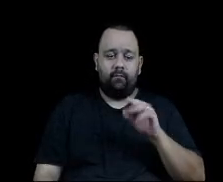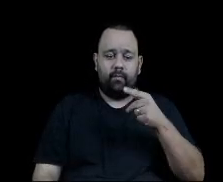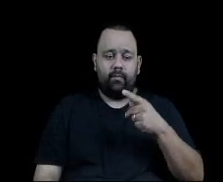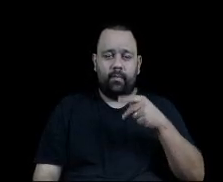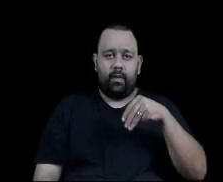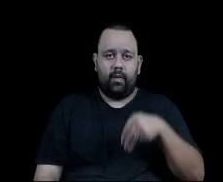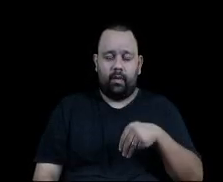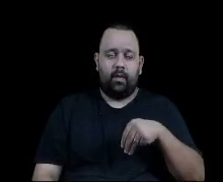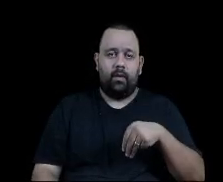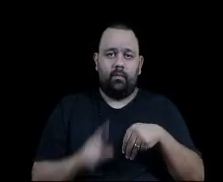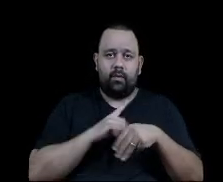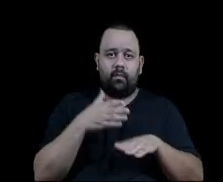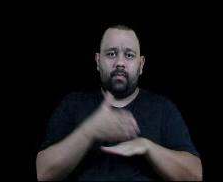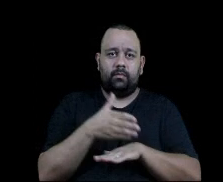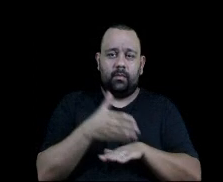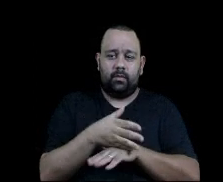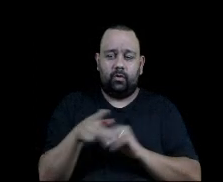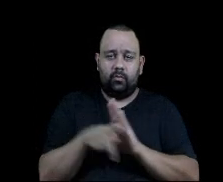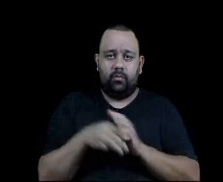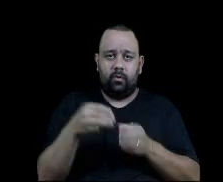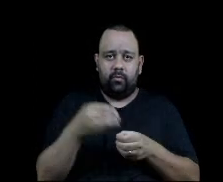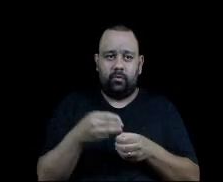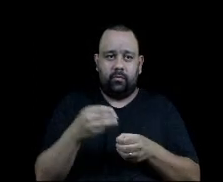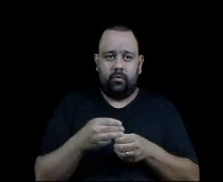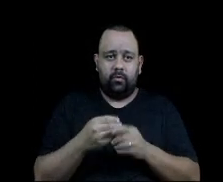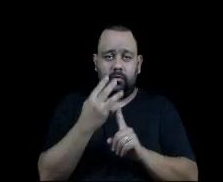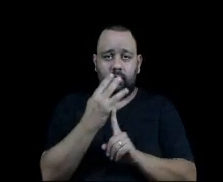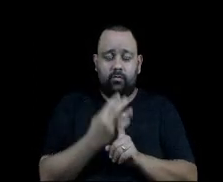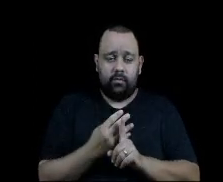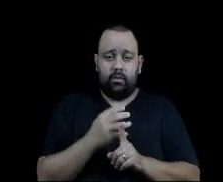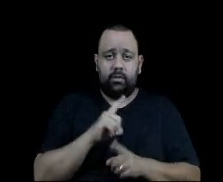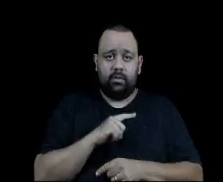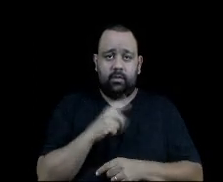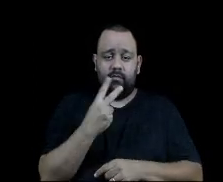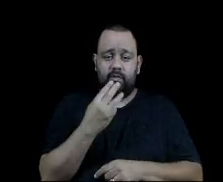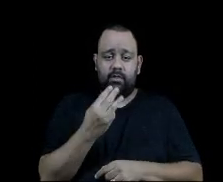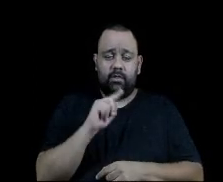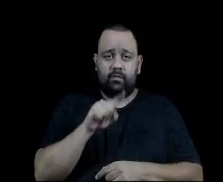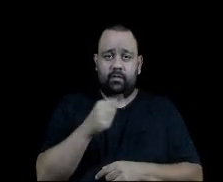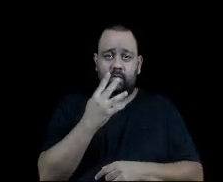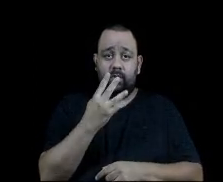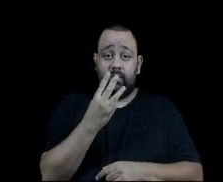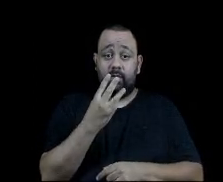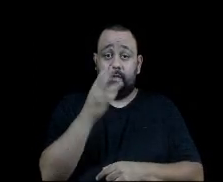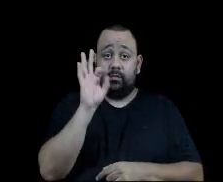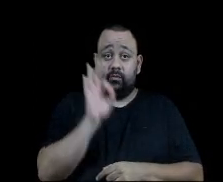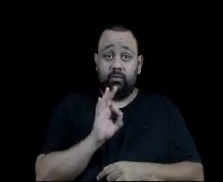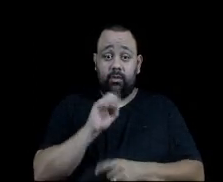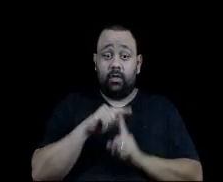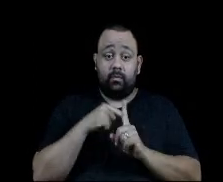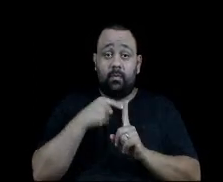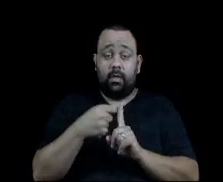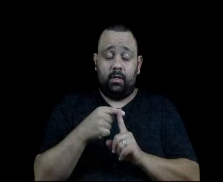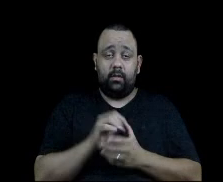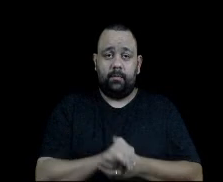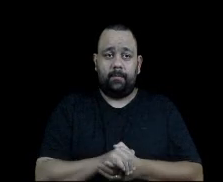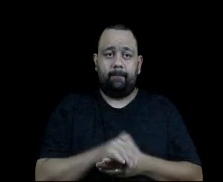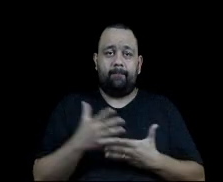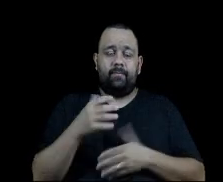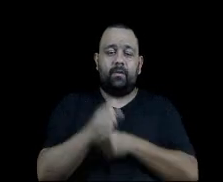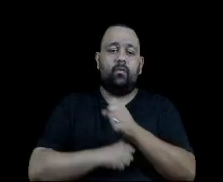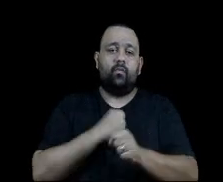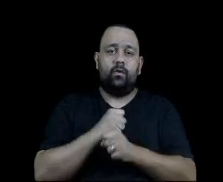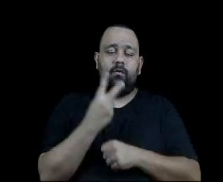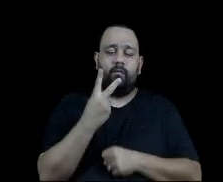receita. O FPM, que é o Fundo de Participação dos Municípios, no quadrimestre 23,46% de